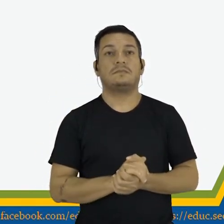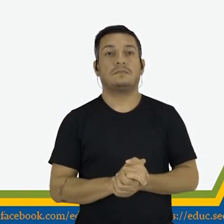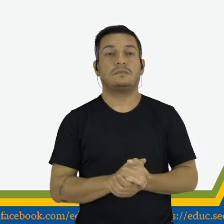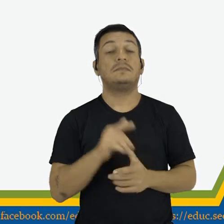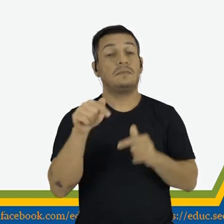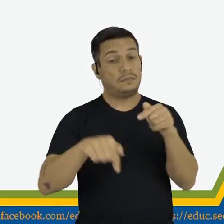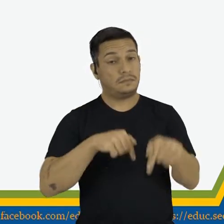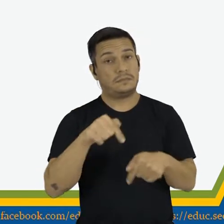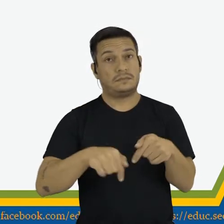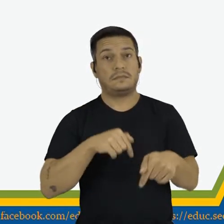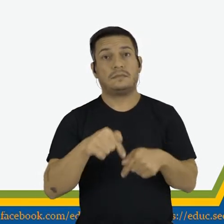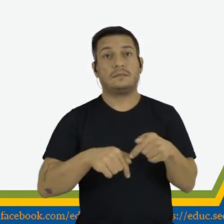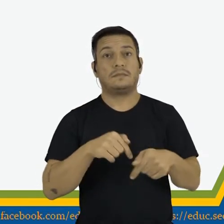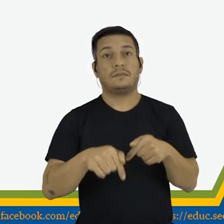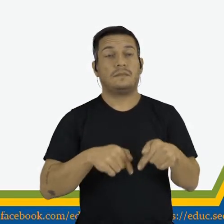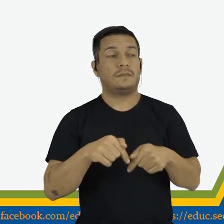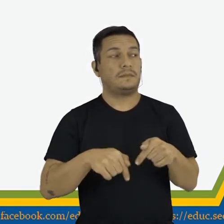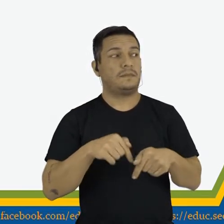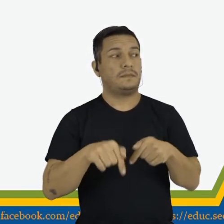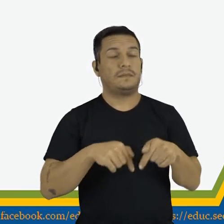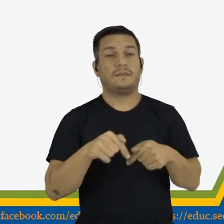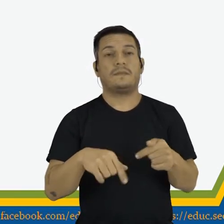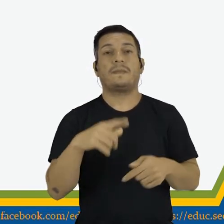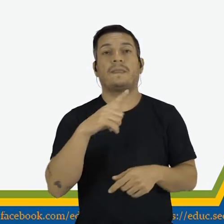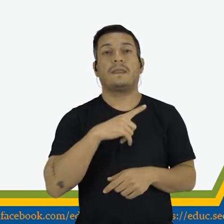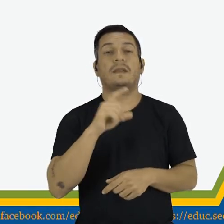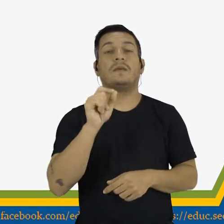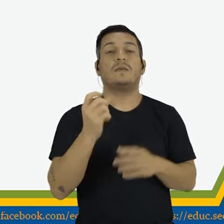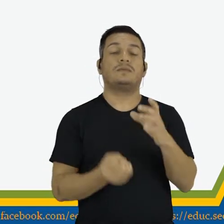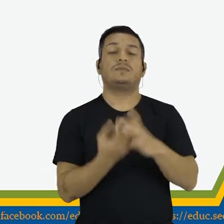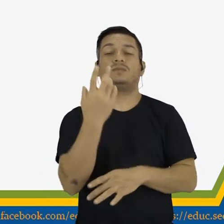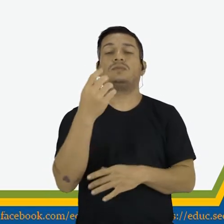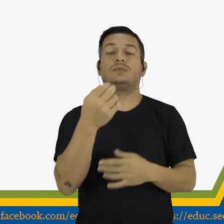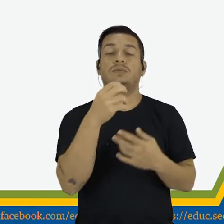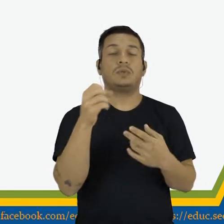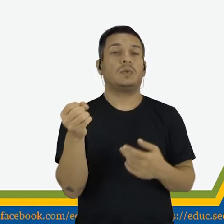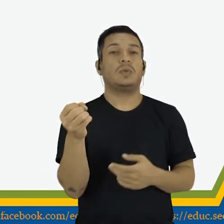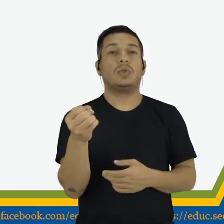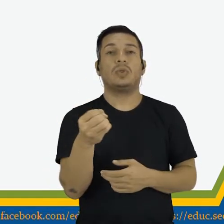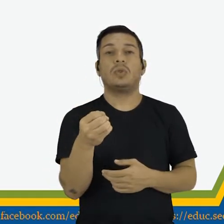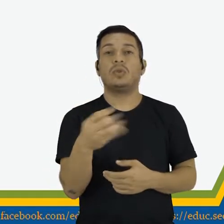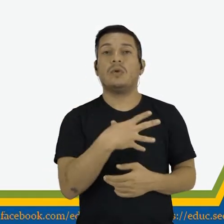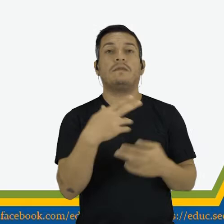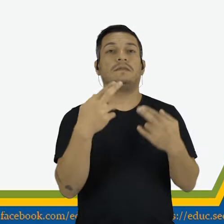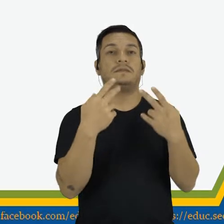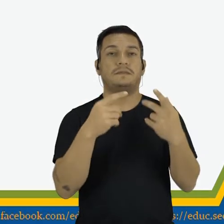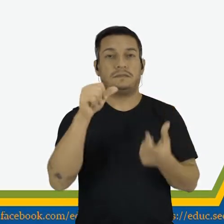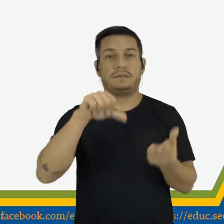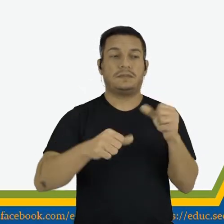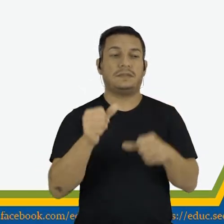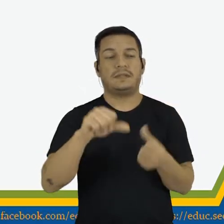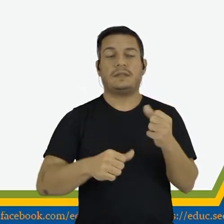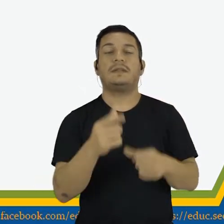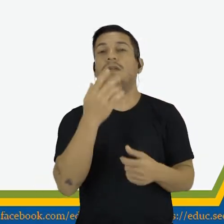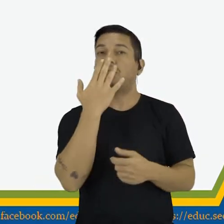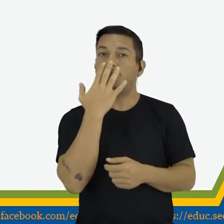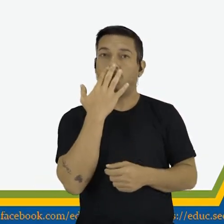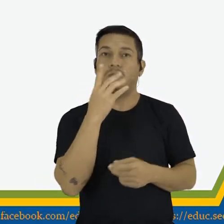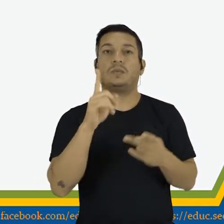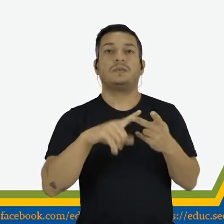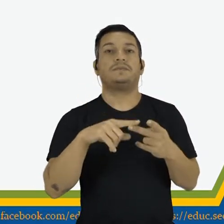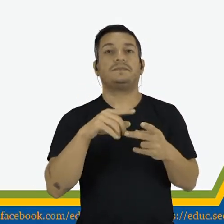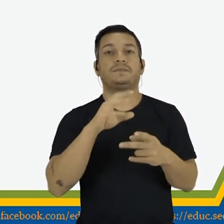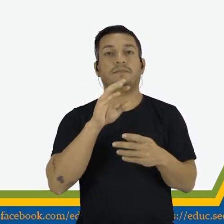na transformação química, há o surgimento de novas substâncias, a mudança de cor,